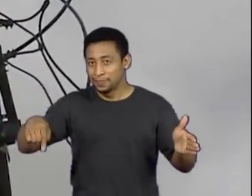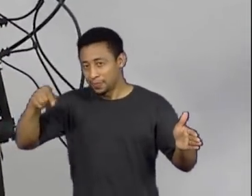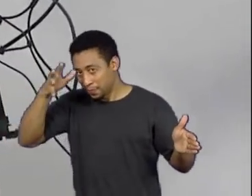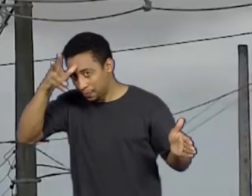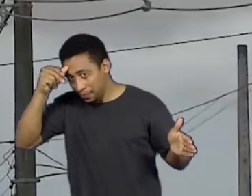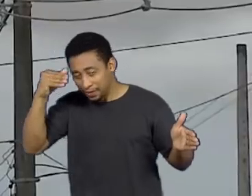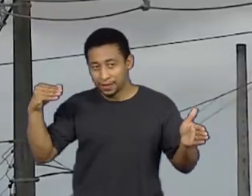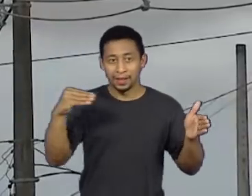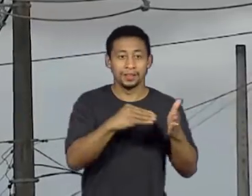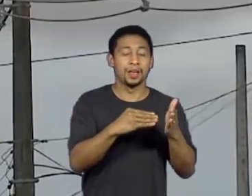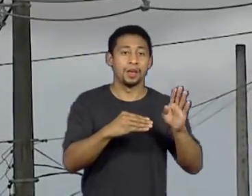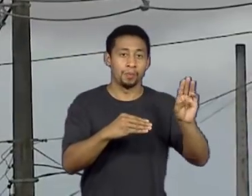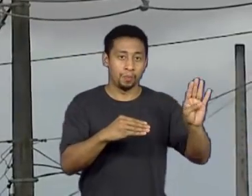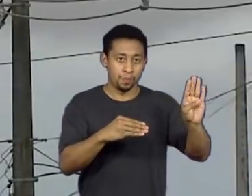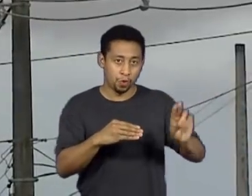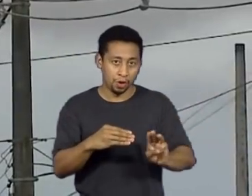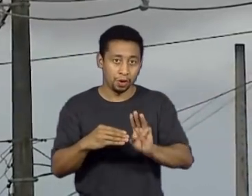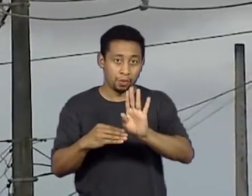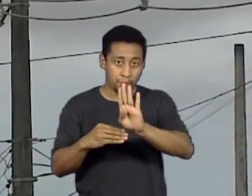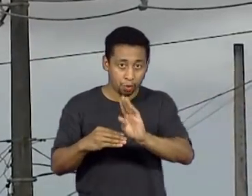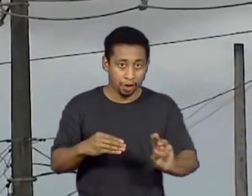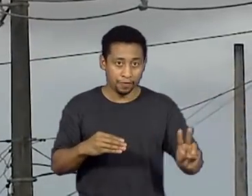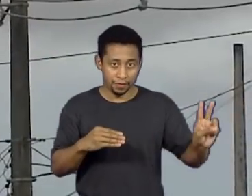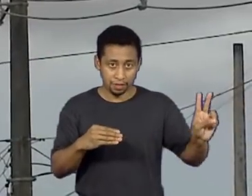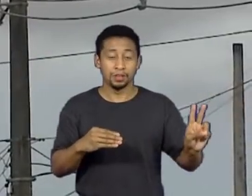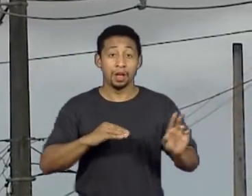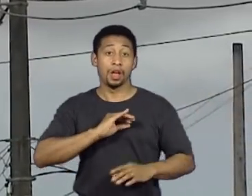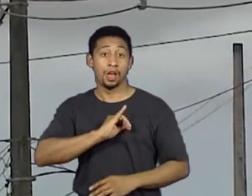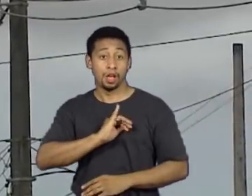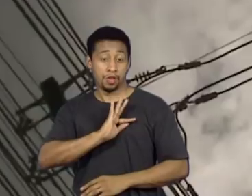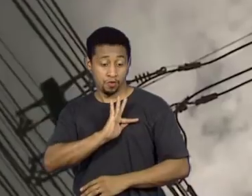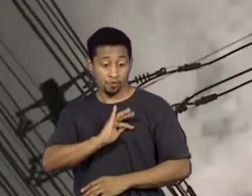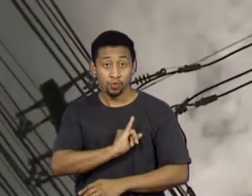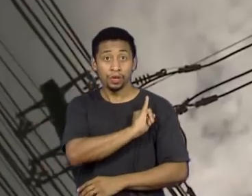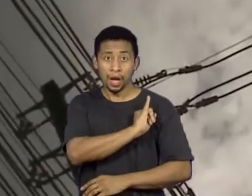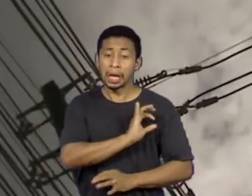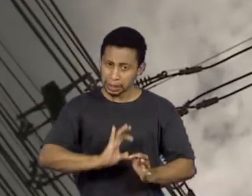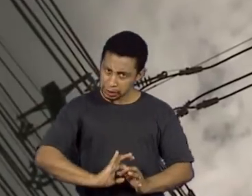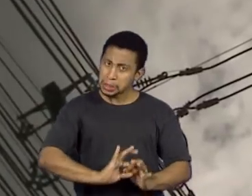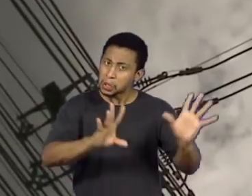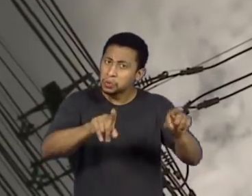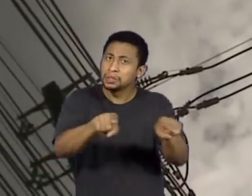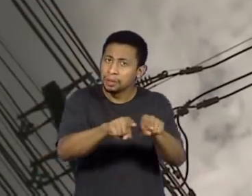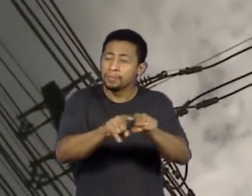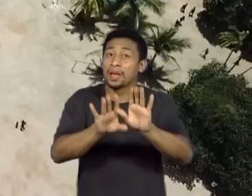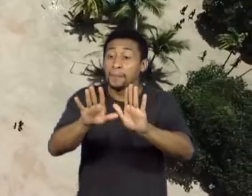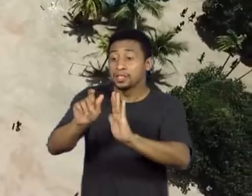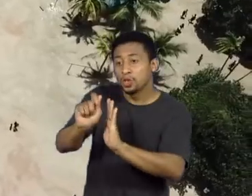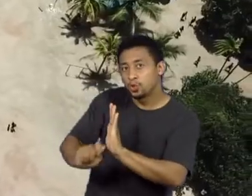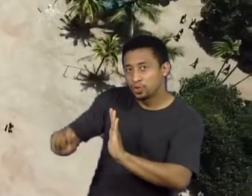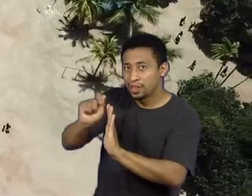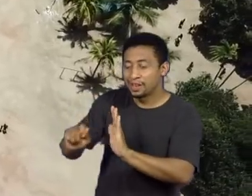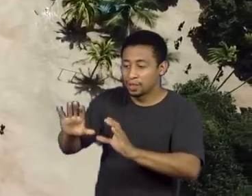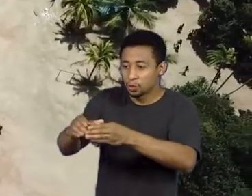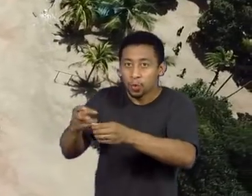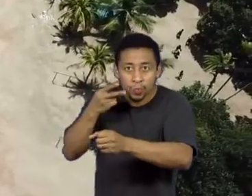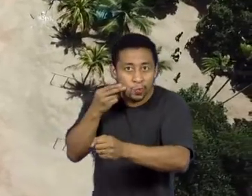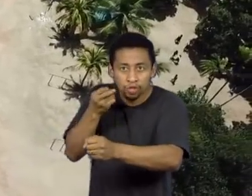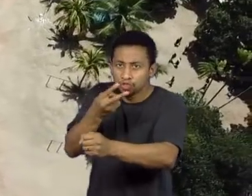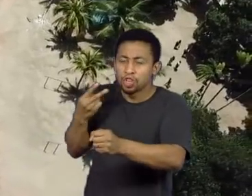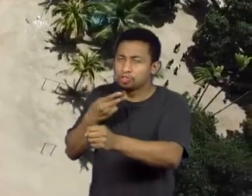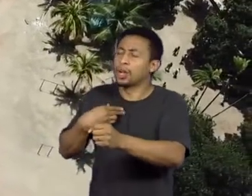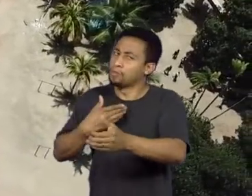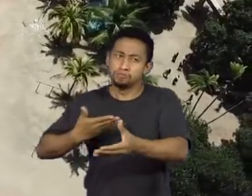Vista. A licença teve o aval da FUNAI, Fundação Nacional do Índio, Mas a associação